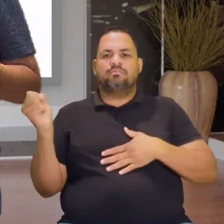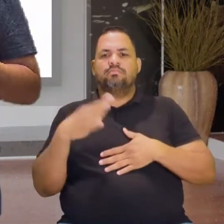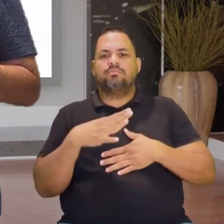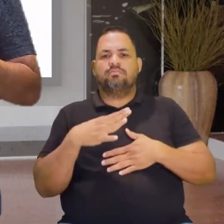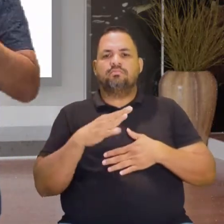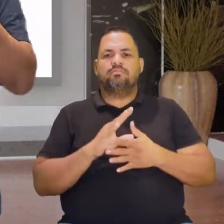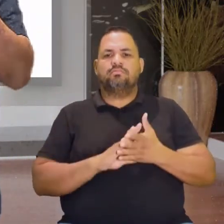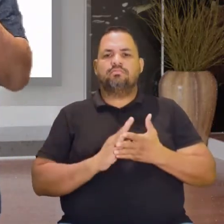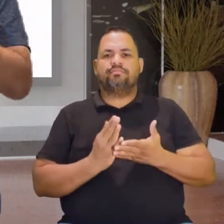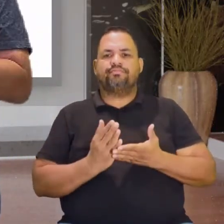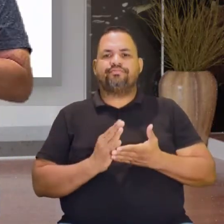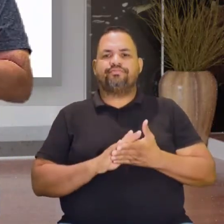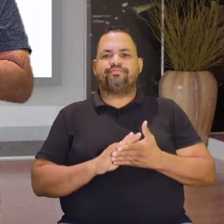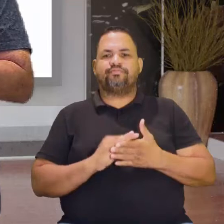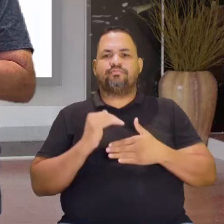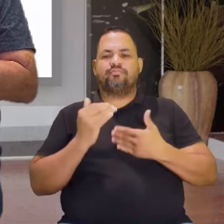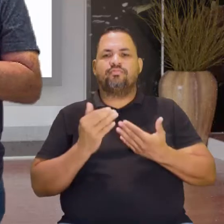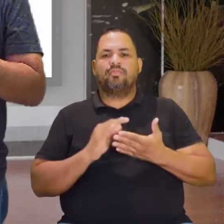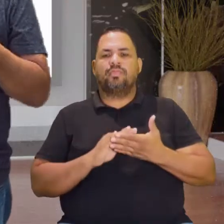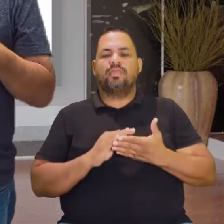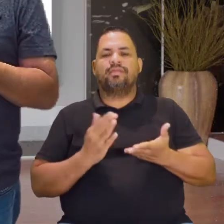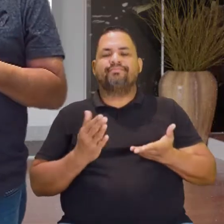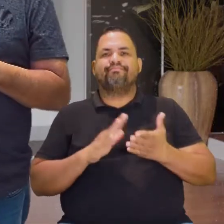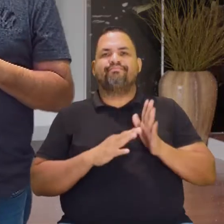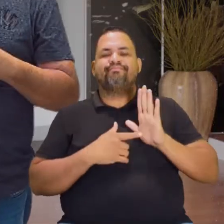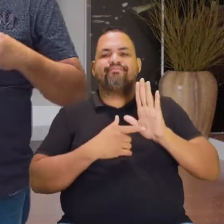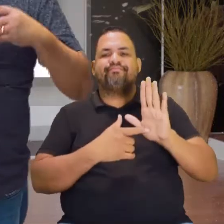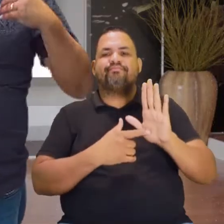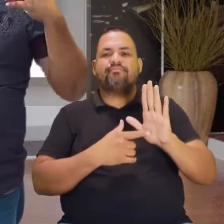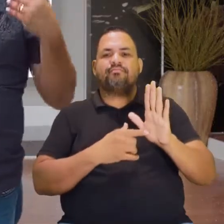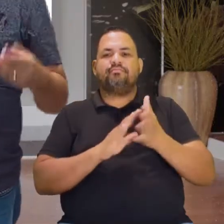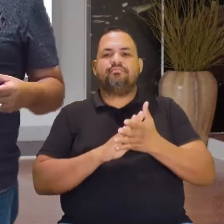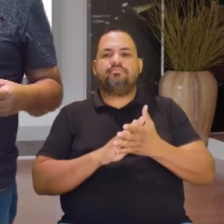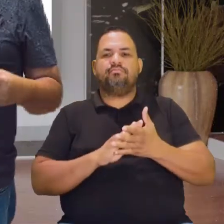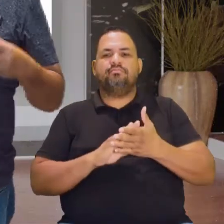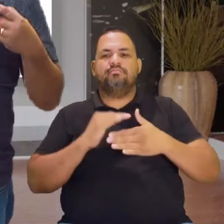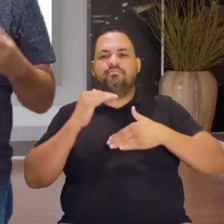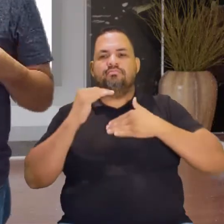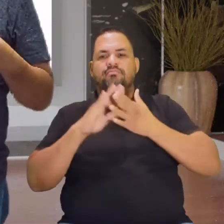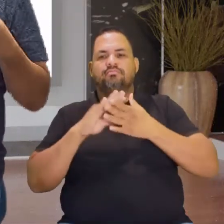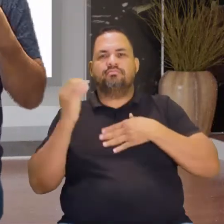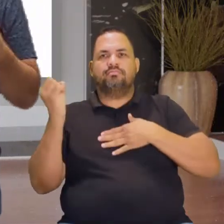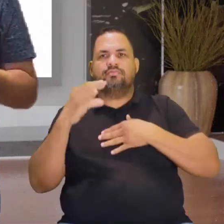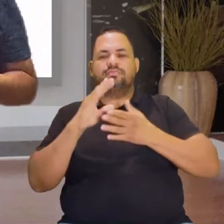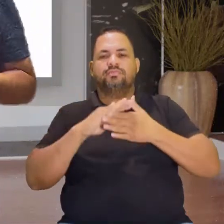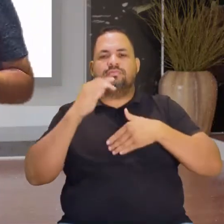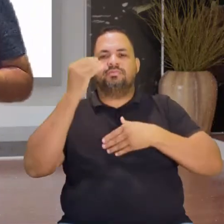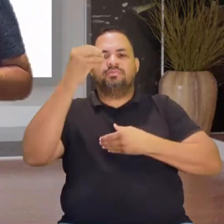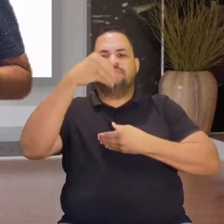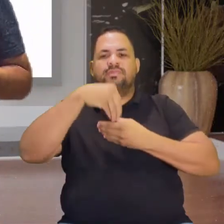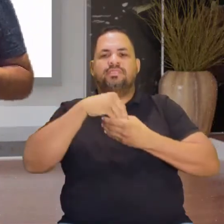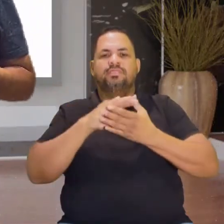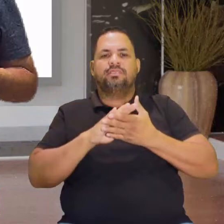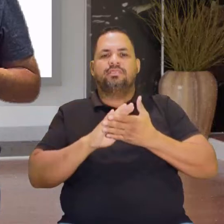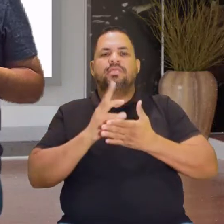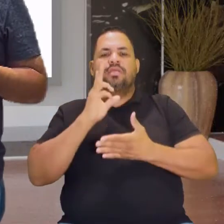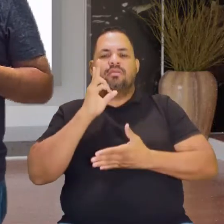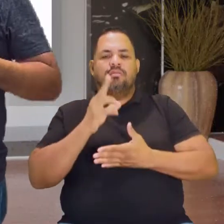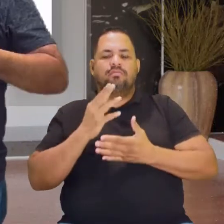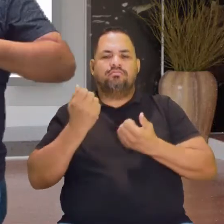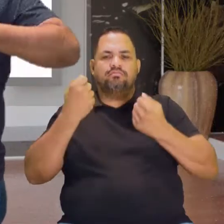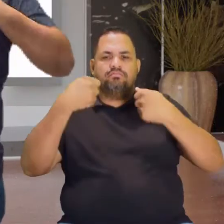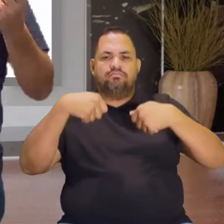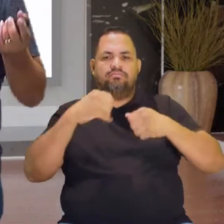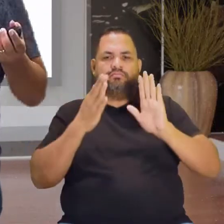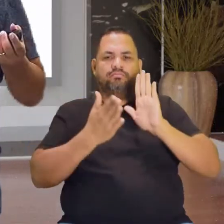a nossa contemporaneidade traz ainda inovações dentro da mesma ótica